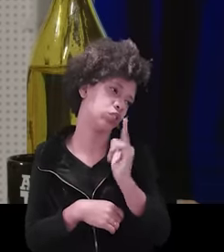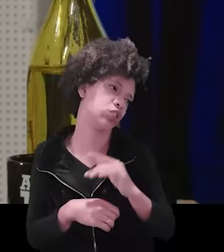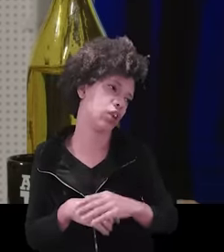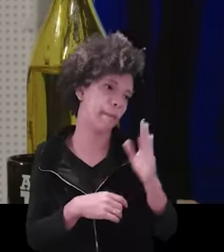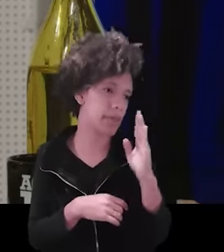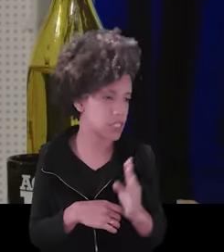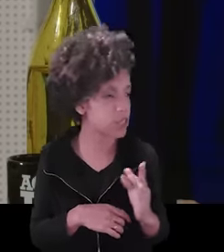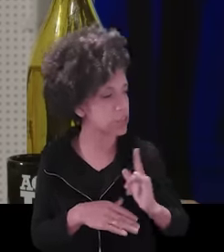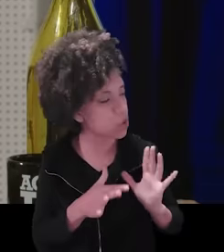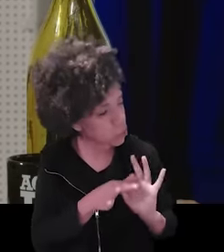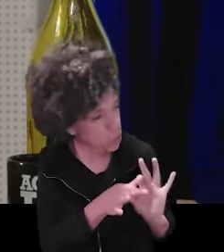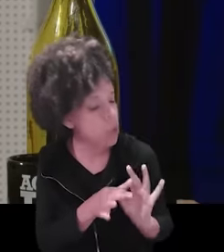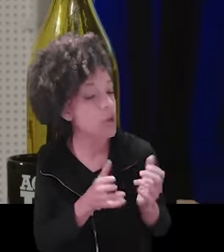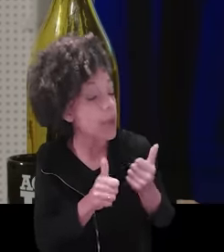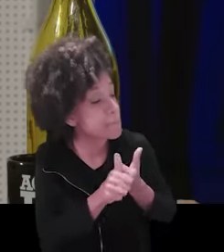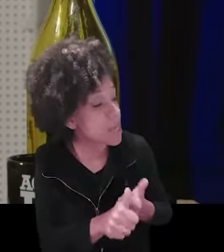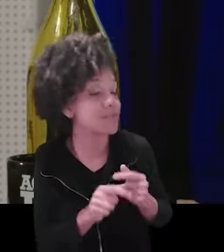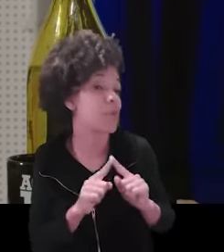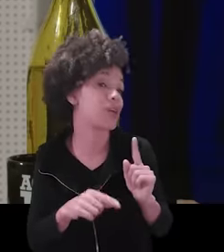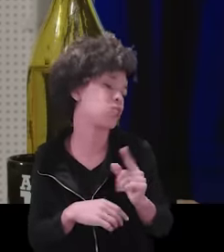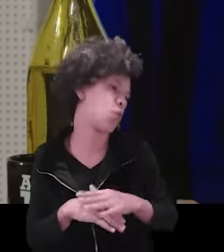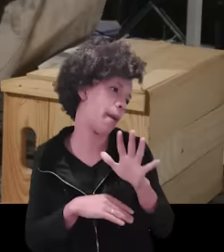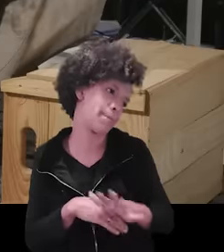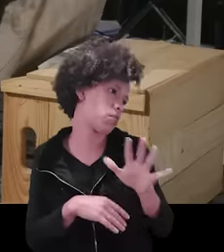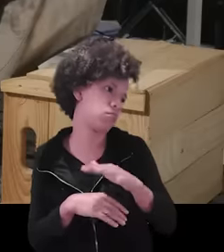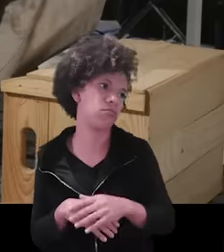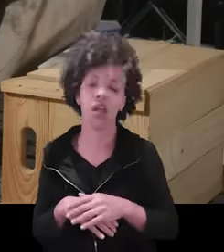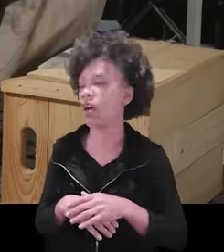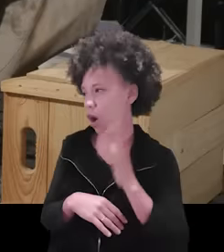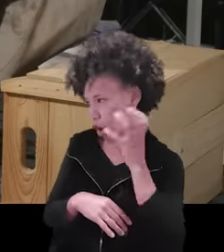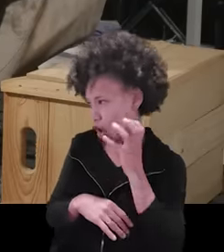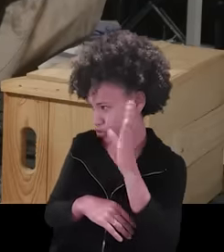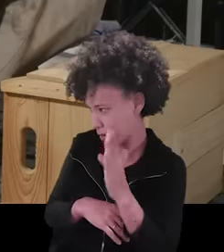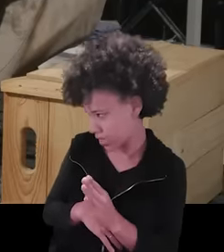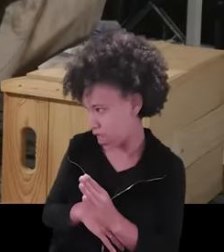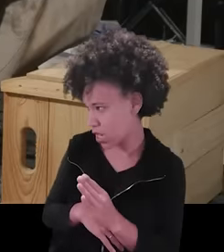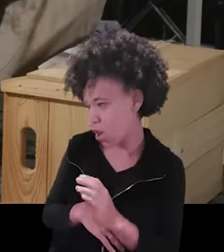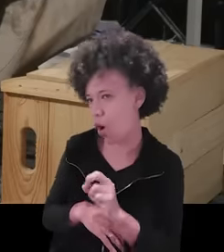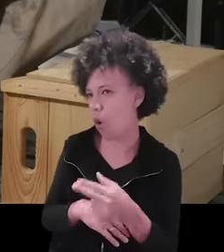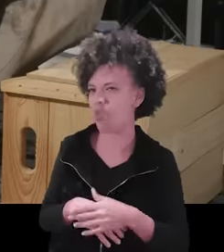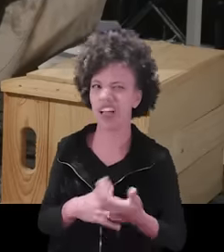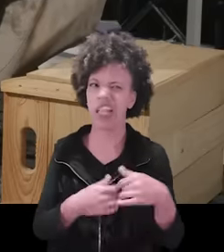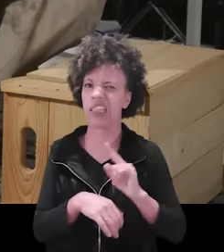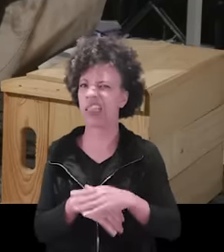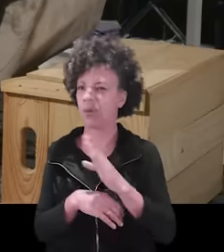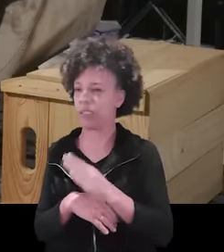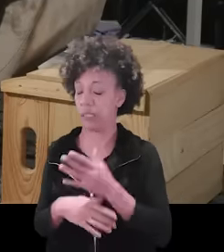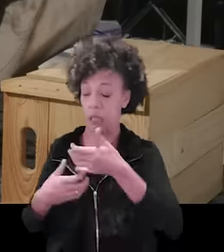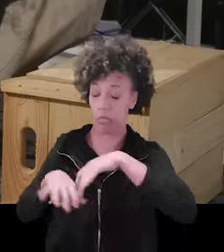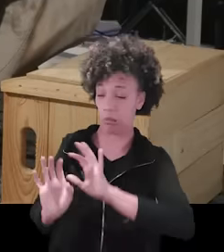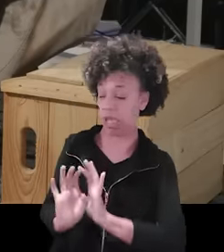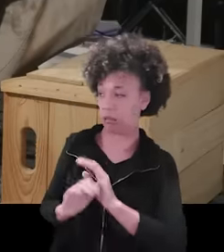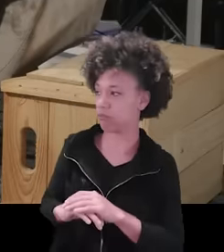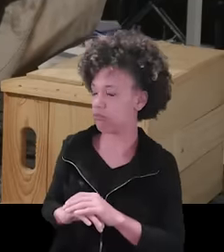lógica assim brasileiros que se unem que tá perto mas não é maior que o rádio brasileira galera ouvir rádio brasileiro fala se não sair